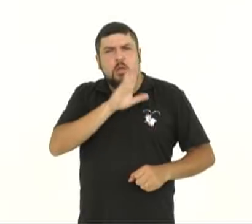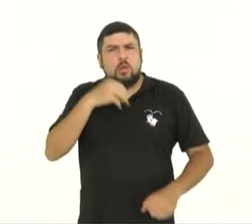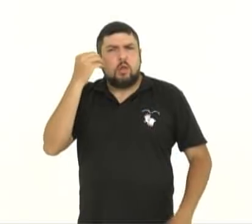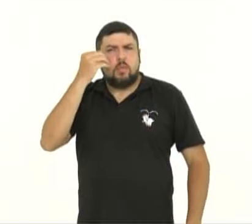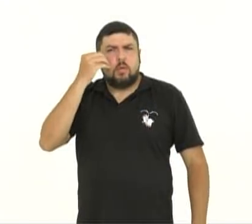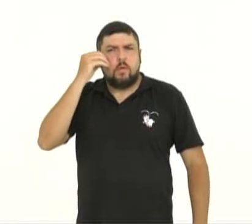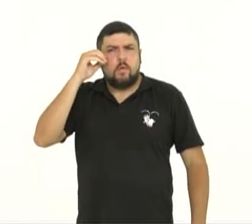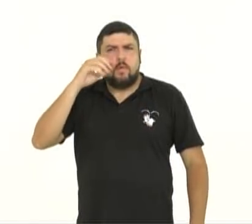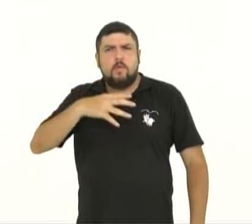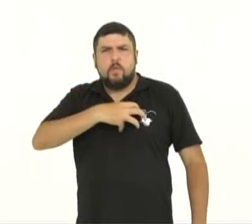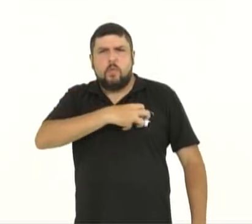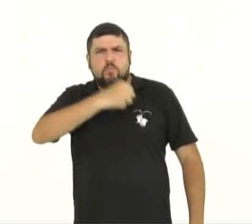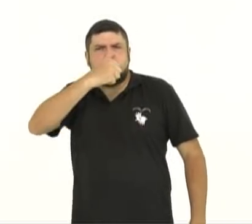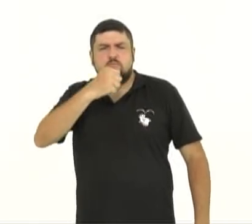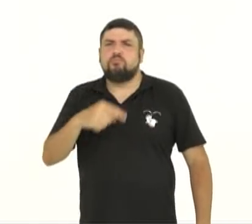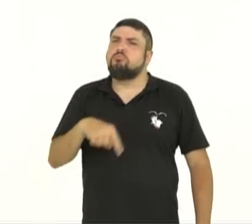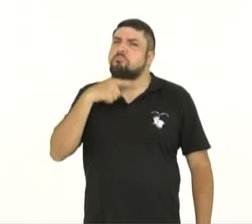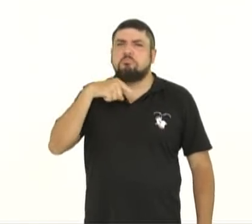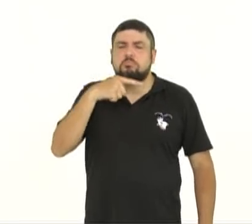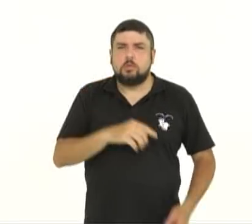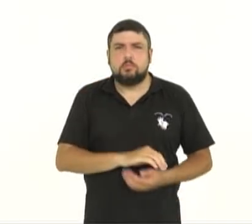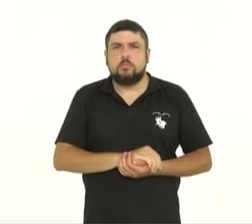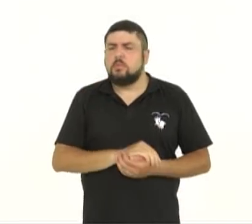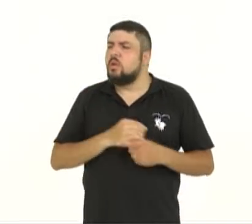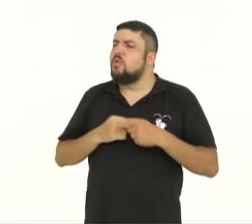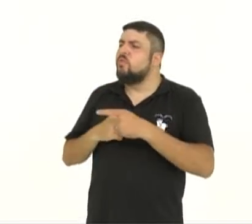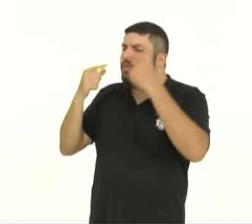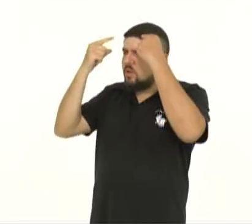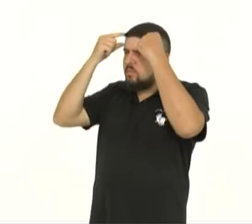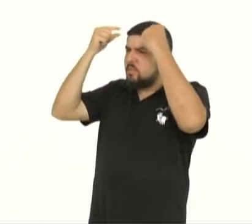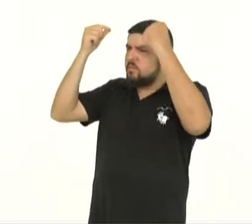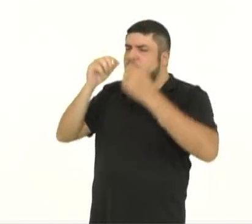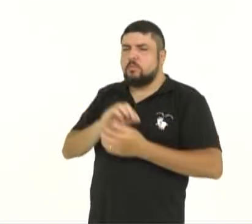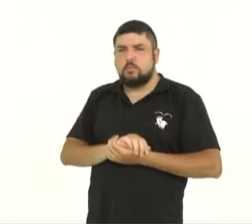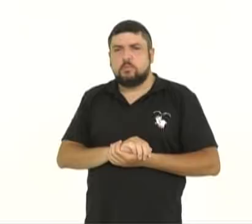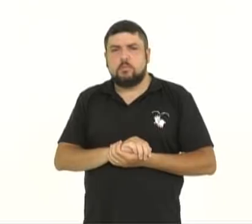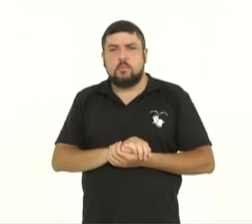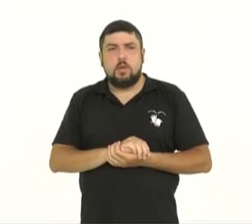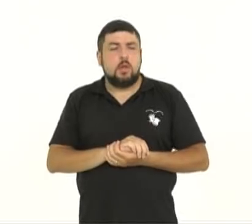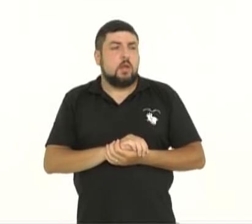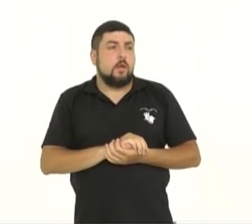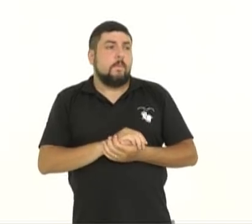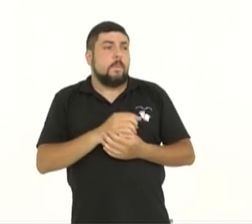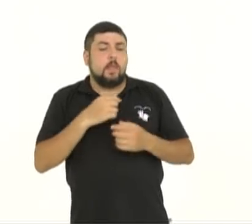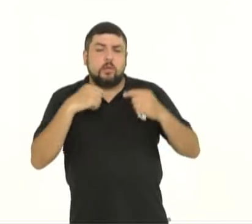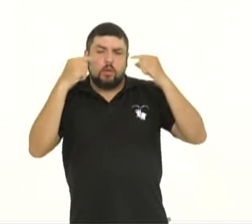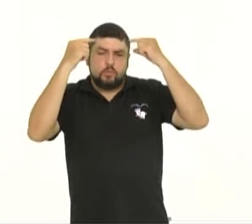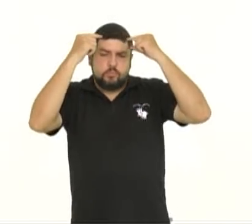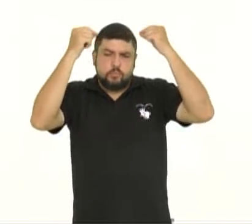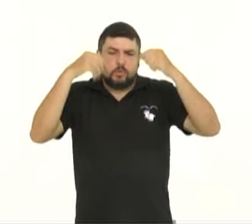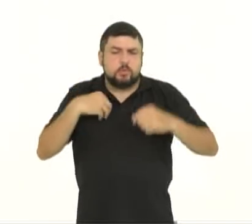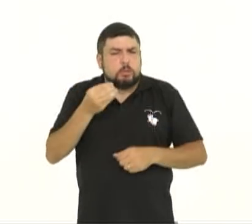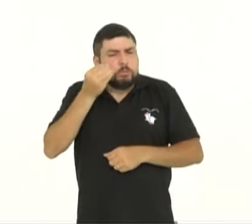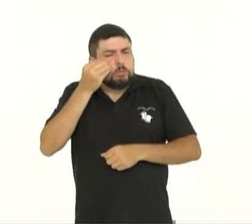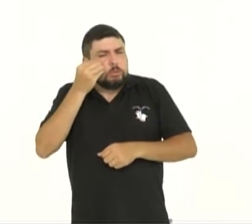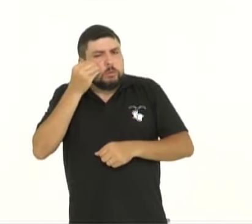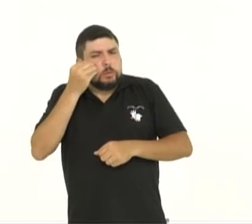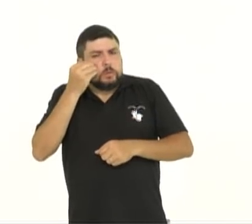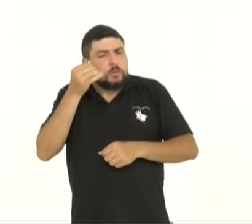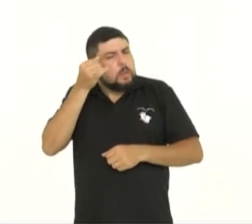sem sucesso. E você, Batman? Batman conta que está na clínica para retardar a morte.